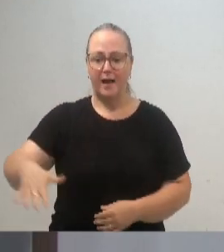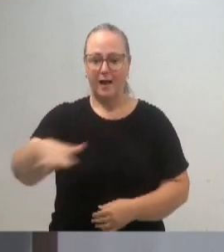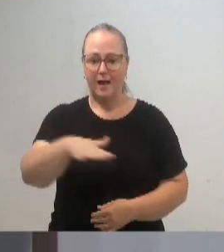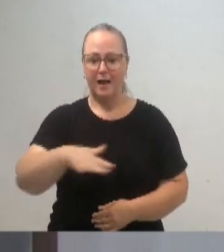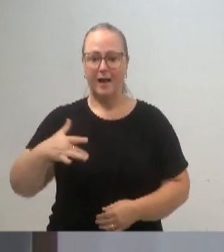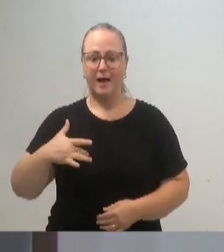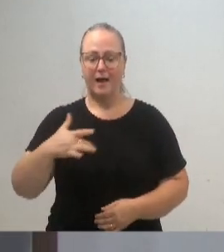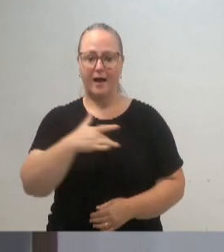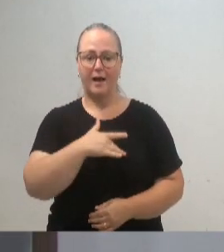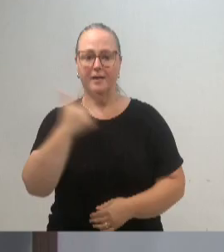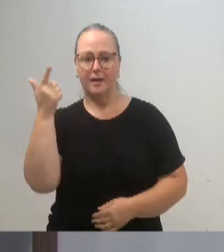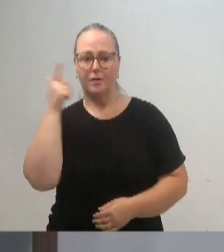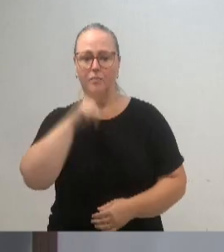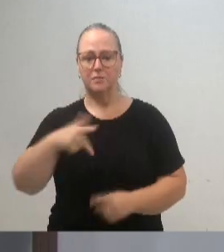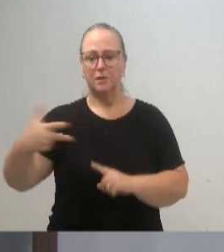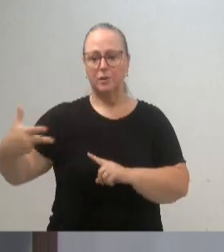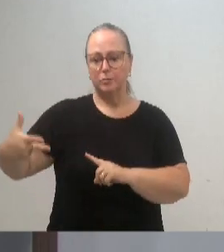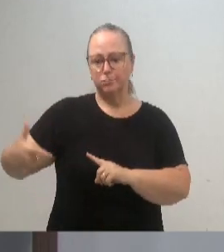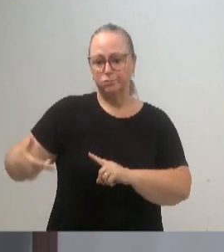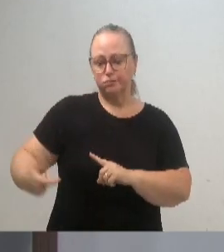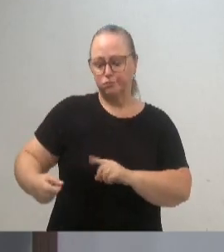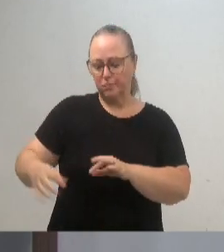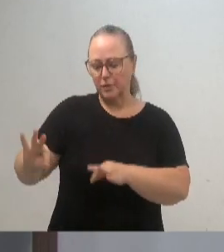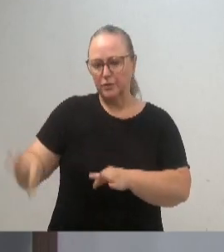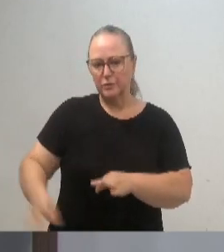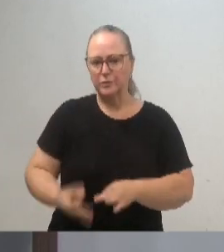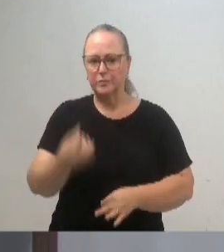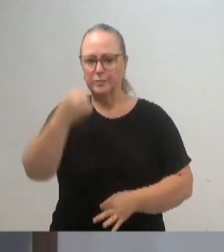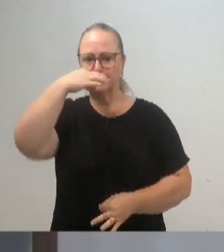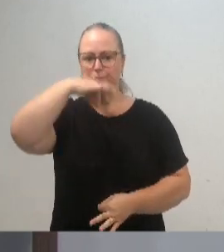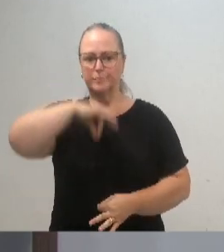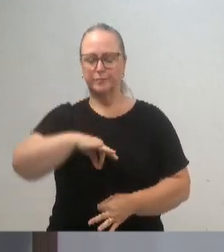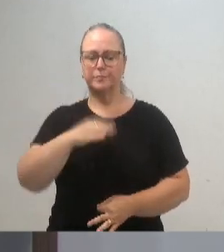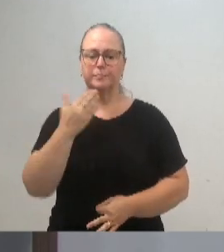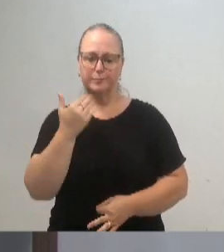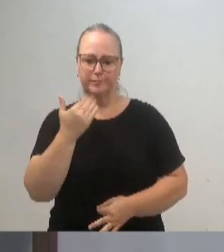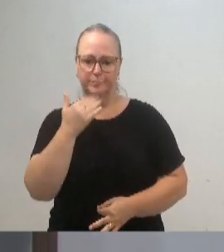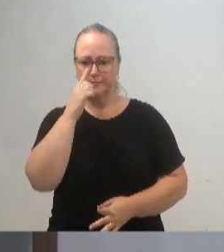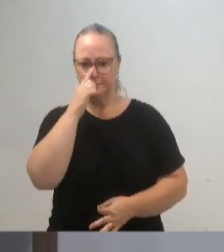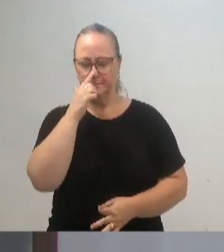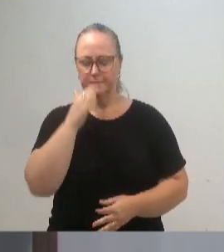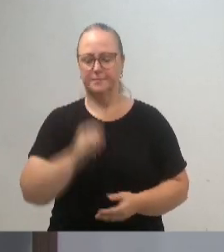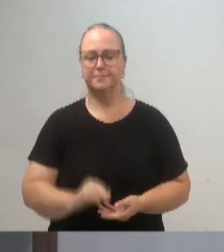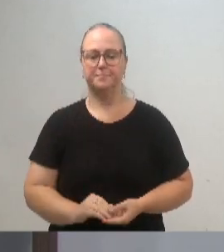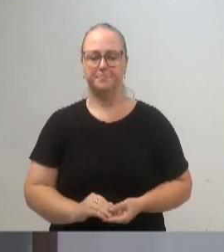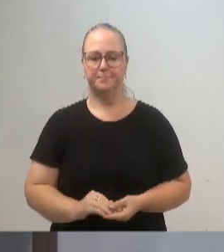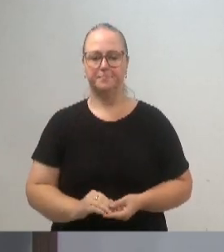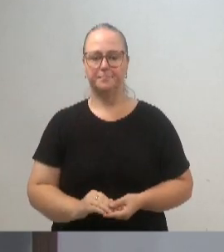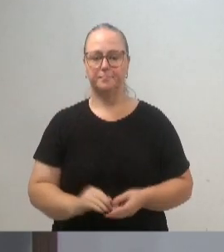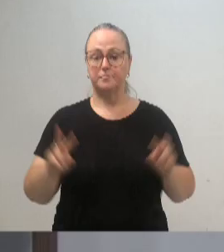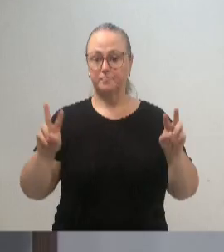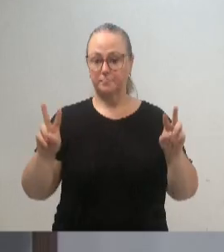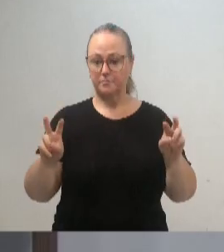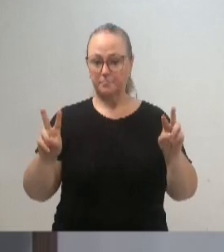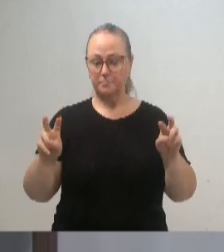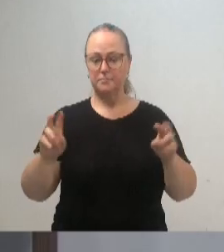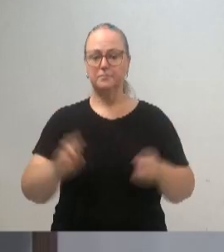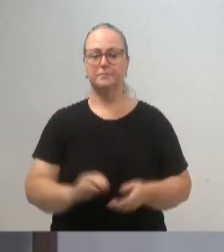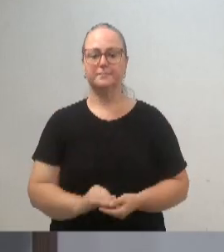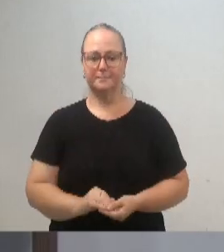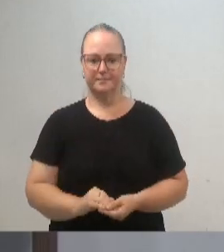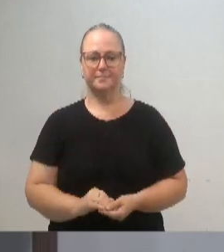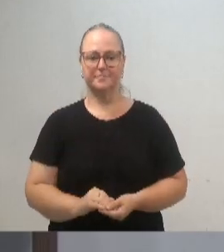para alimentar ele via sonda GTT. Fecha aspas. Abre aspas. Gostaria